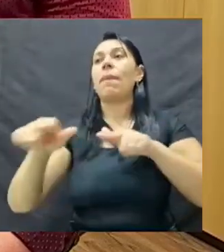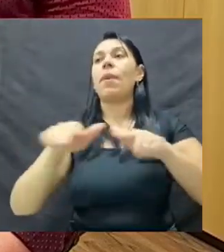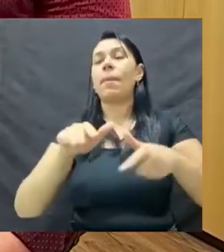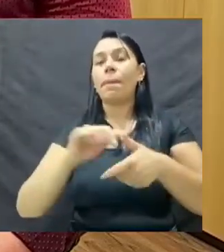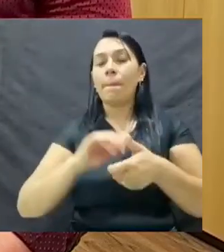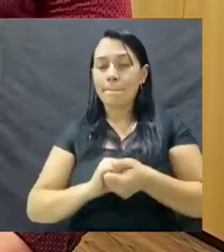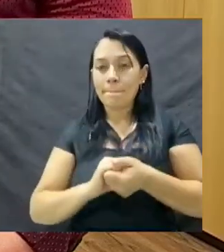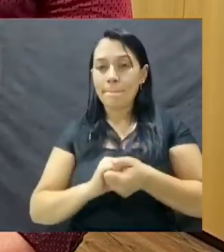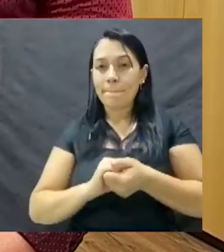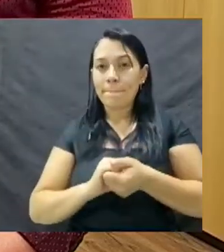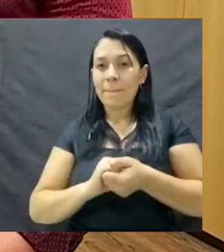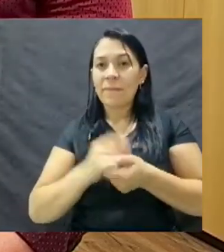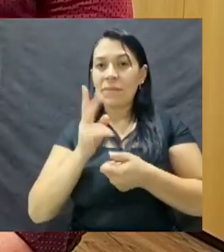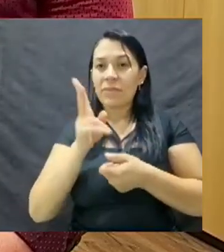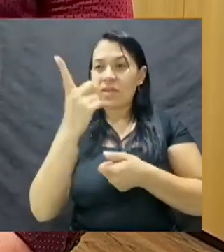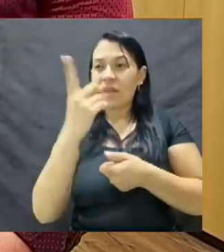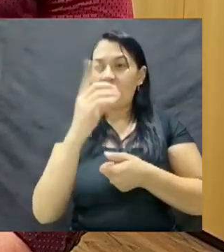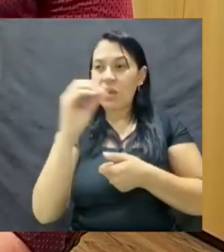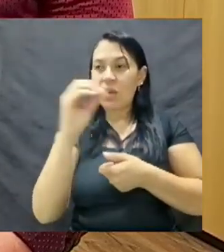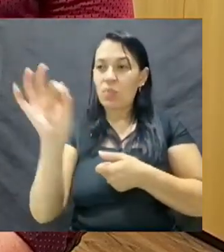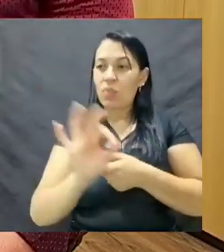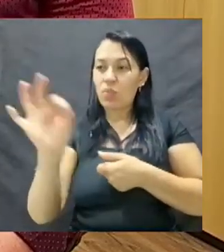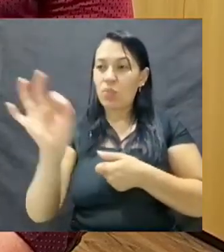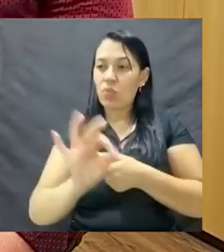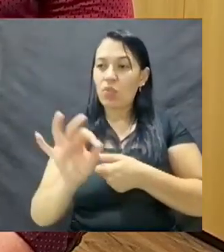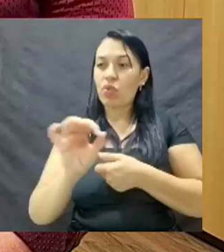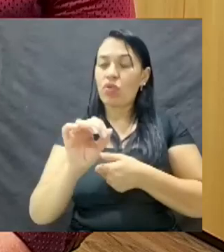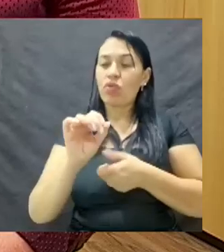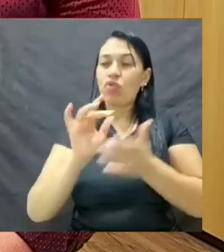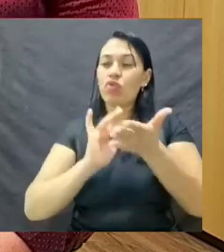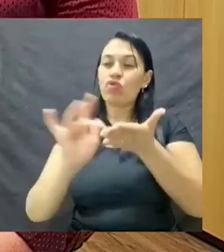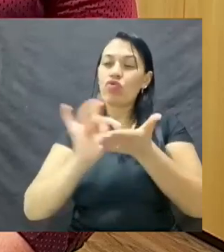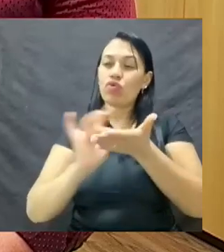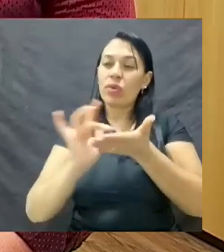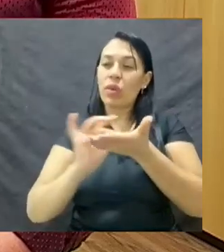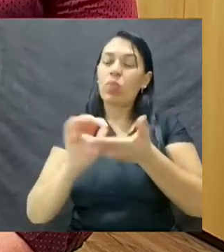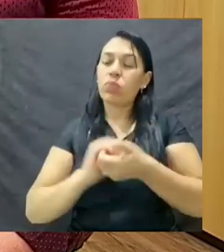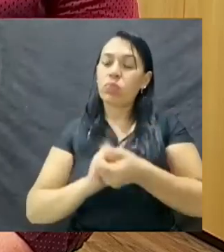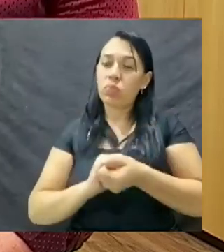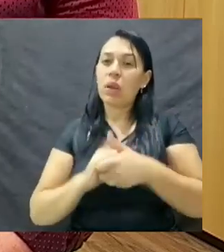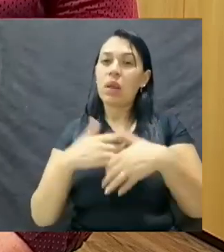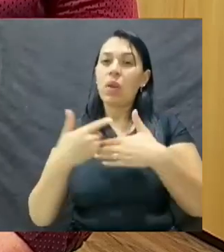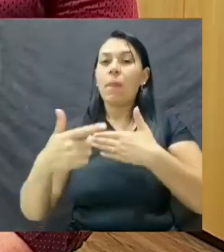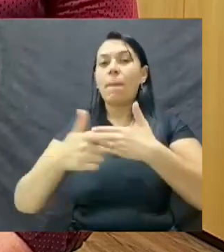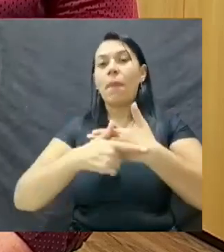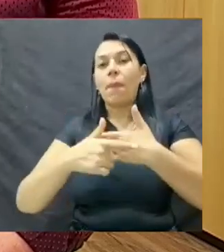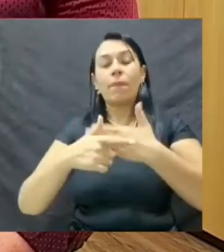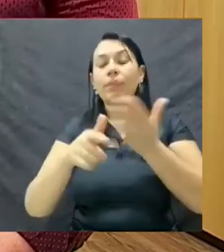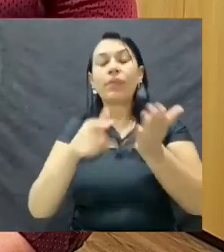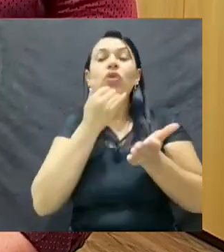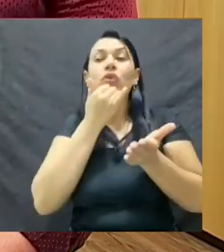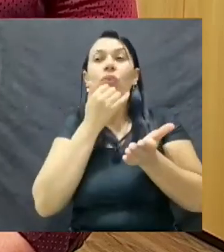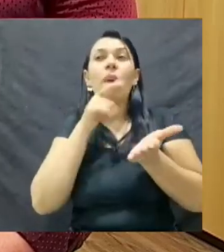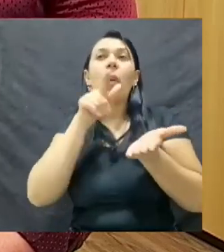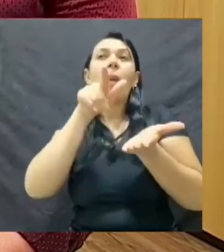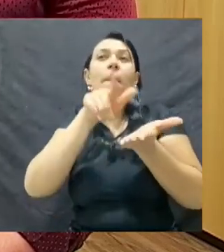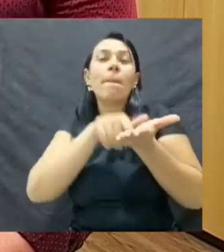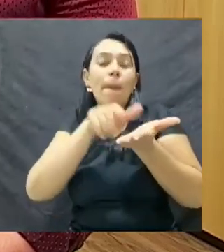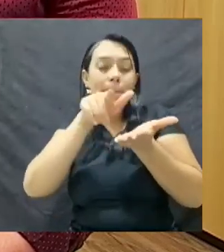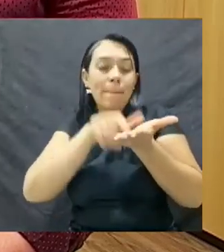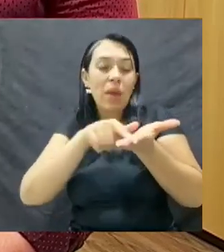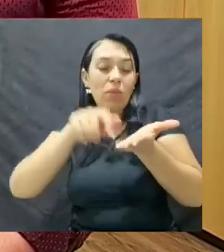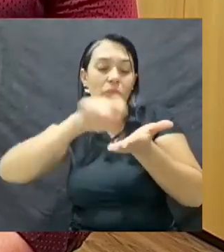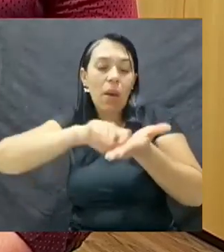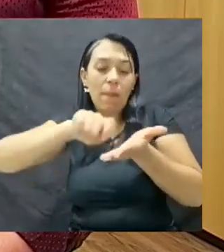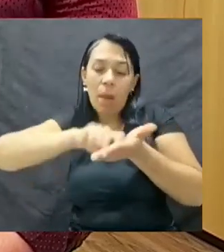nosso processo em meio digital. Então, o papel hoje não faz quase parte do componente do andamento de um fluxo administrativo